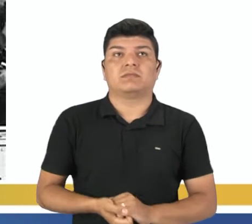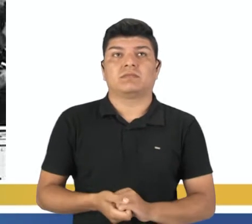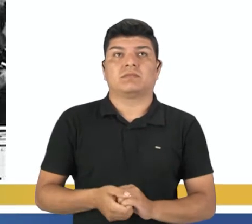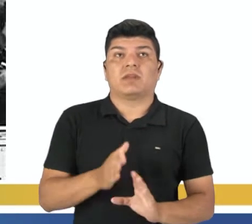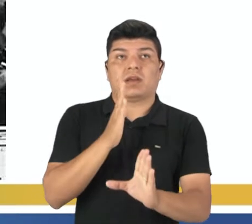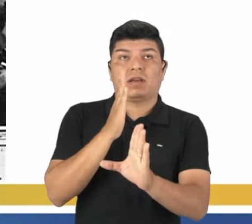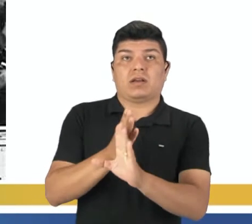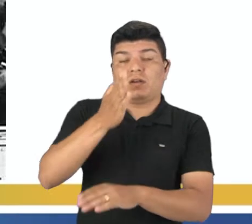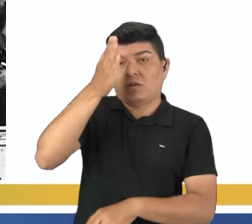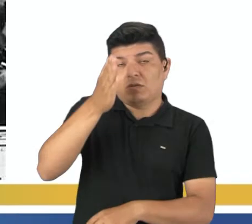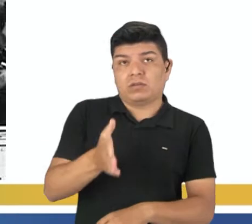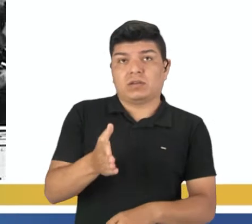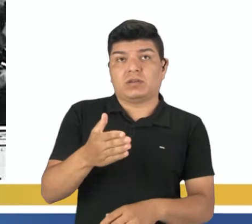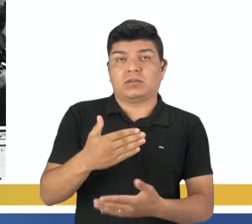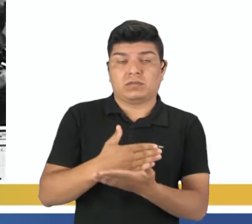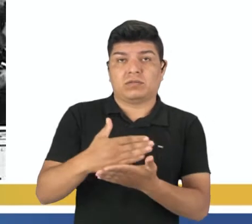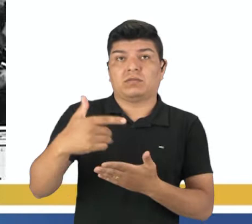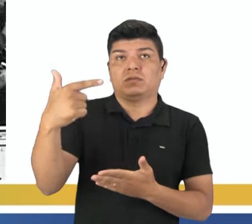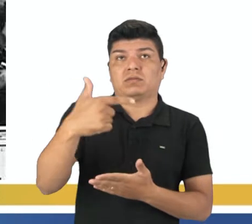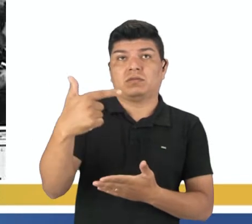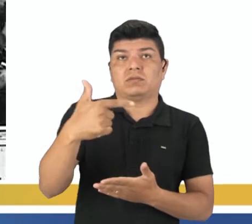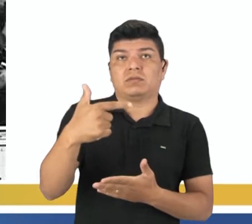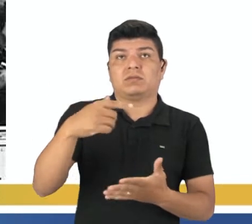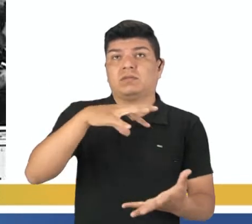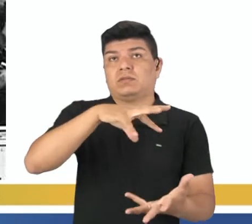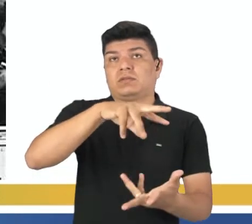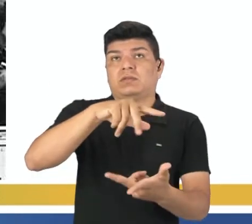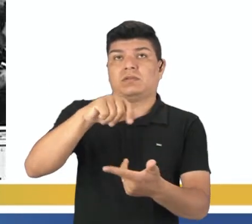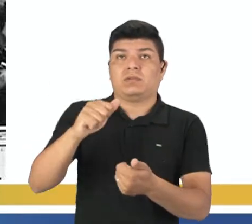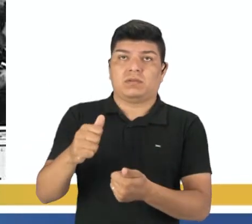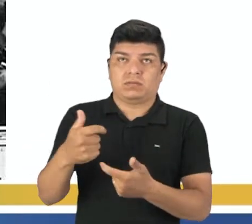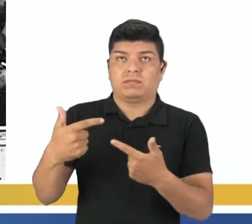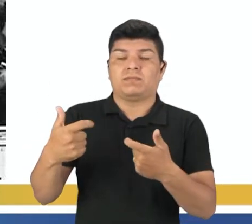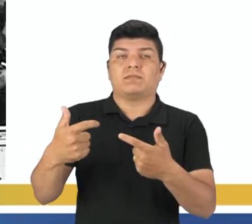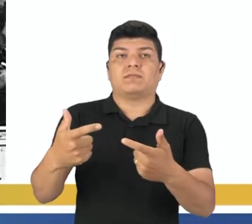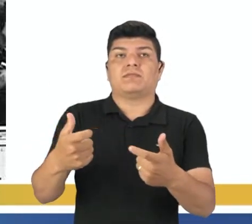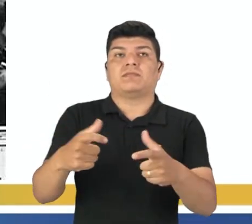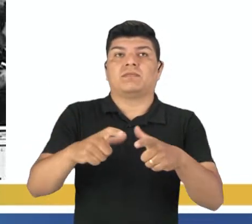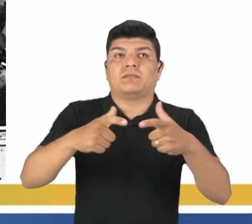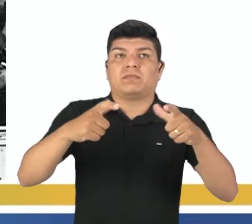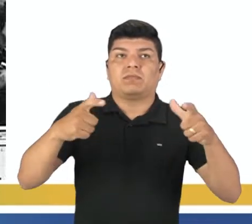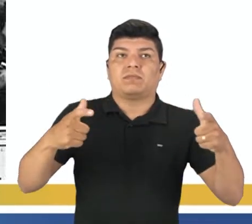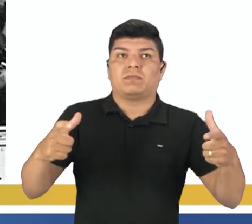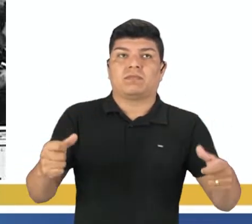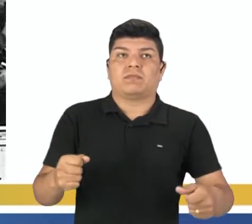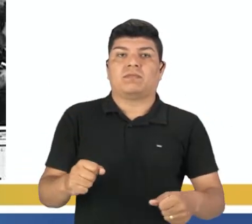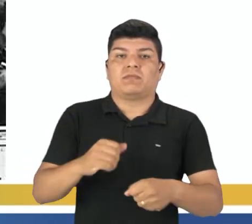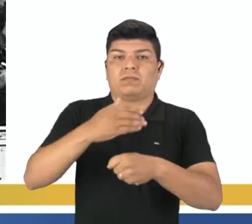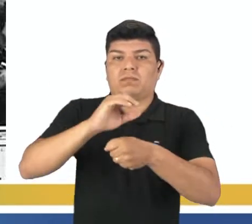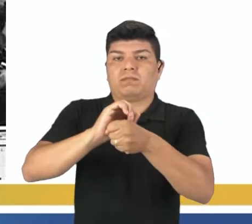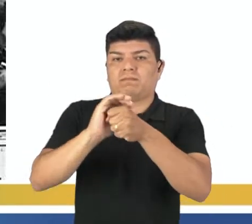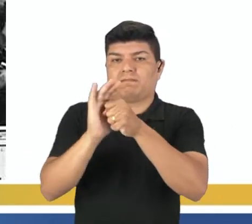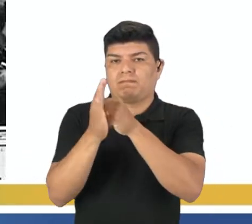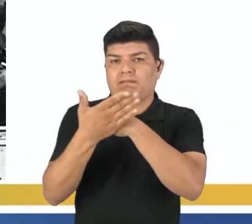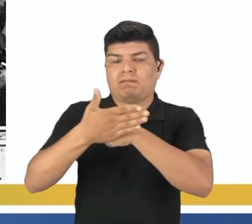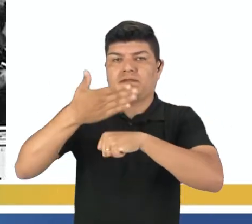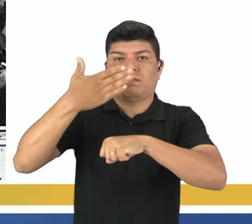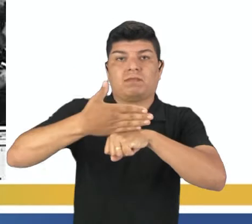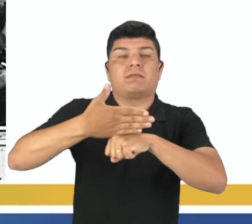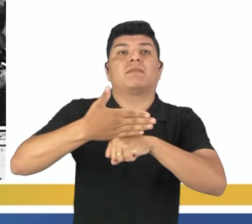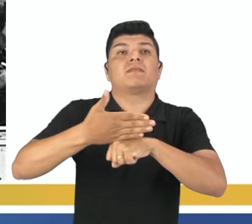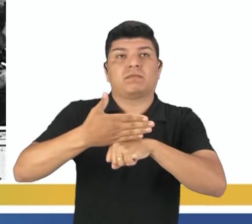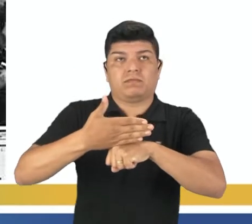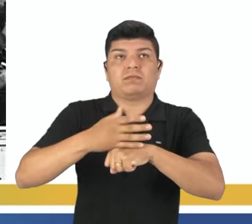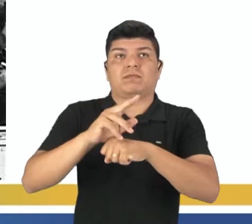que levou ao início da Segunda Guerra Mundial foi o expansionismo da Alemanha nazista. Como eu falei, o Hitler vai ser o grande protagonista